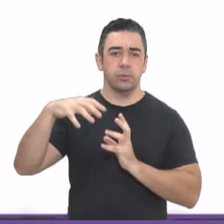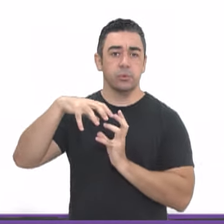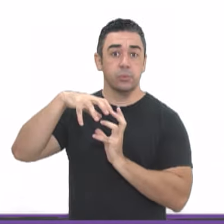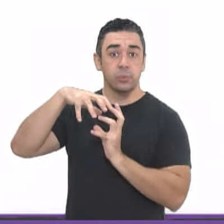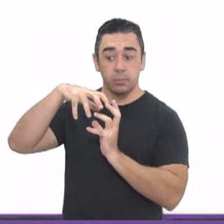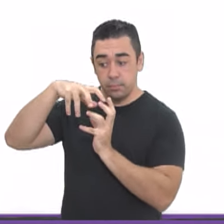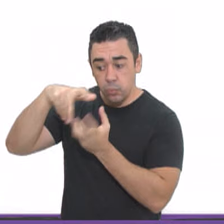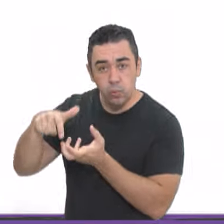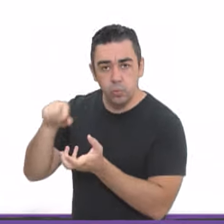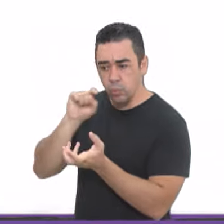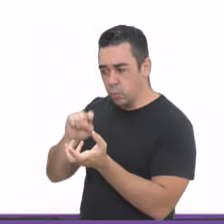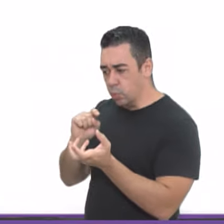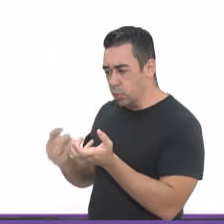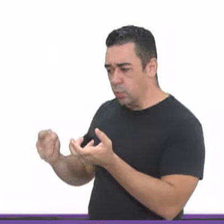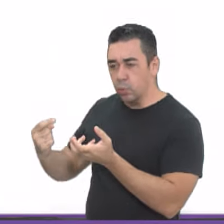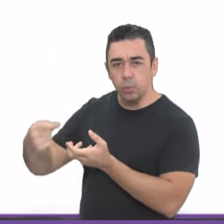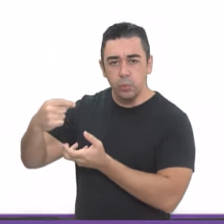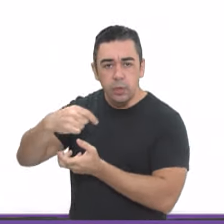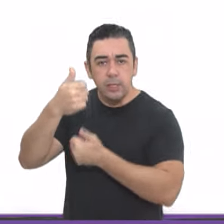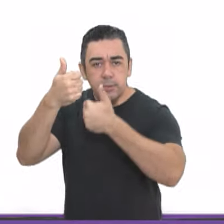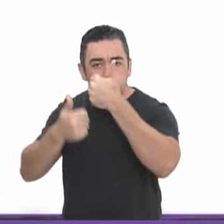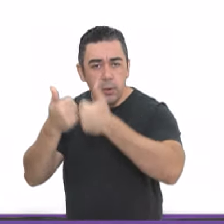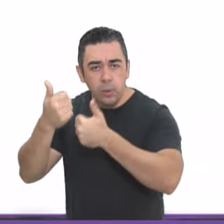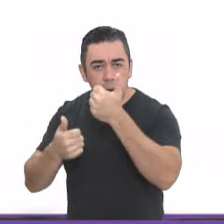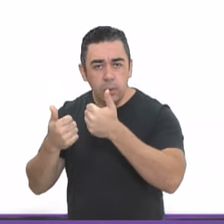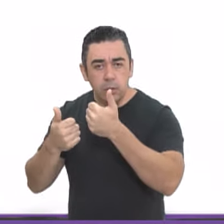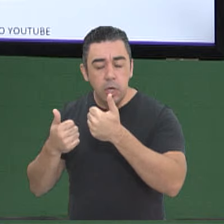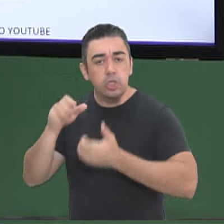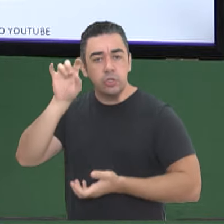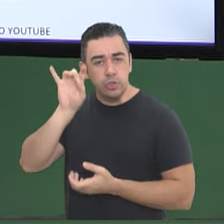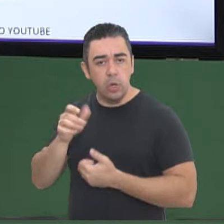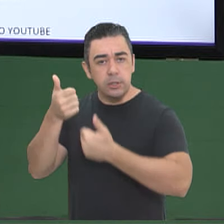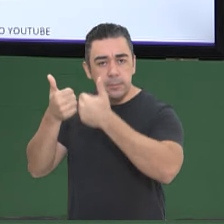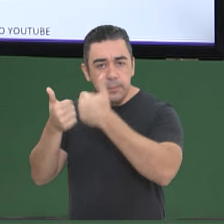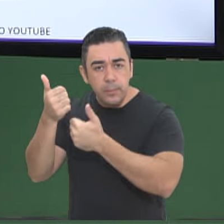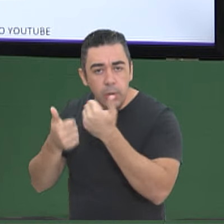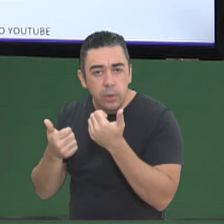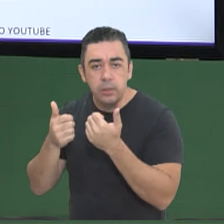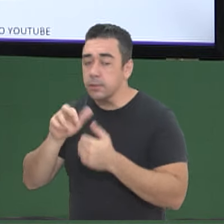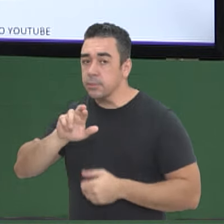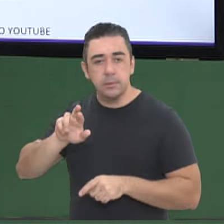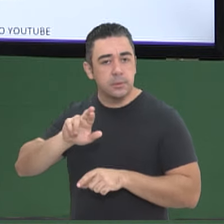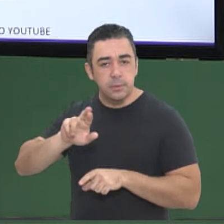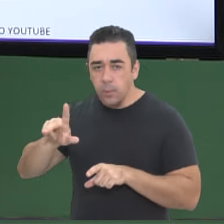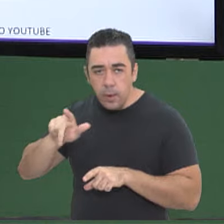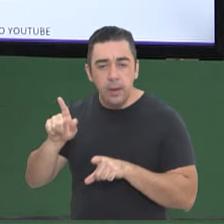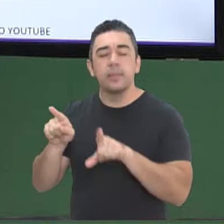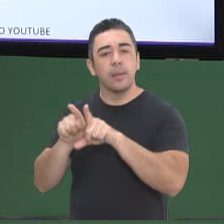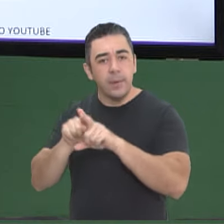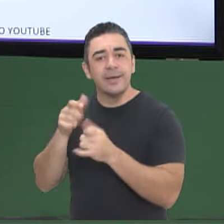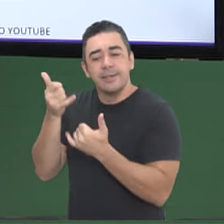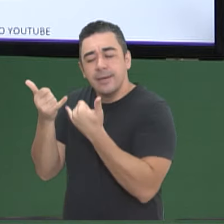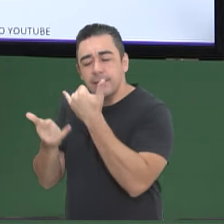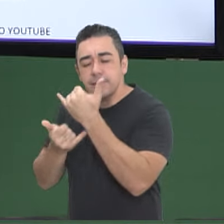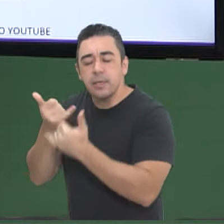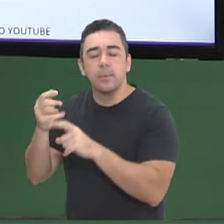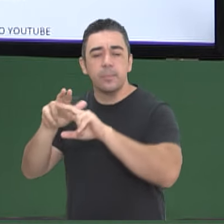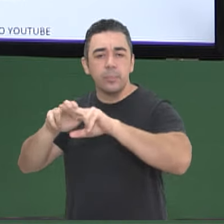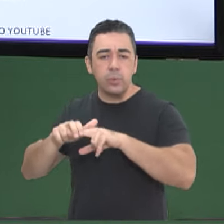né? Inclusive, não só pelo caráter esportivo, mas como eu já falei, de lazer. Então, muitas